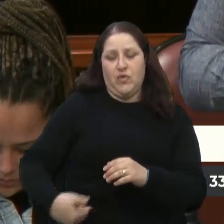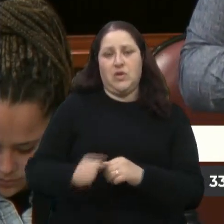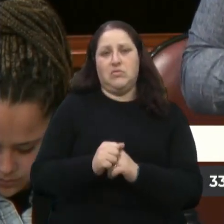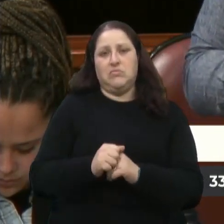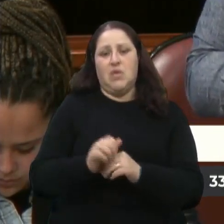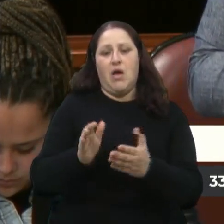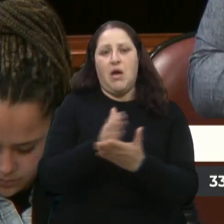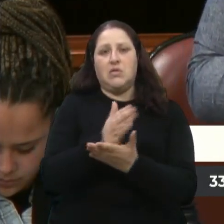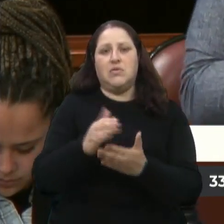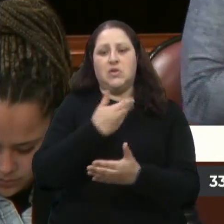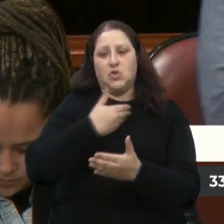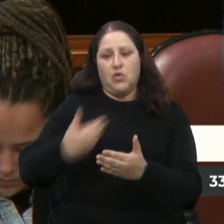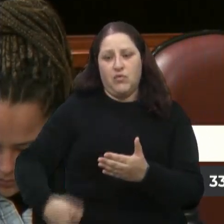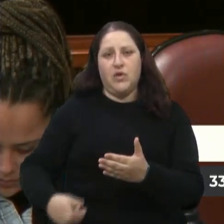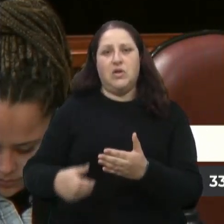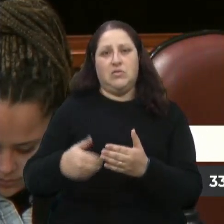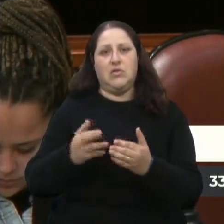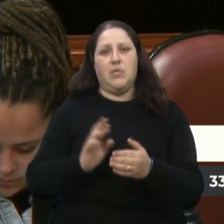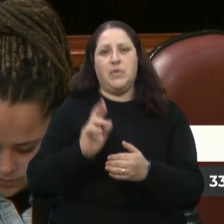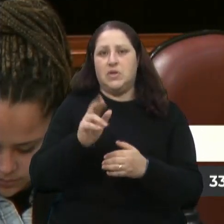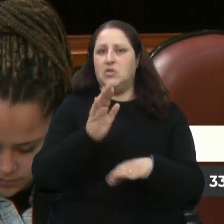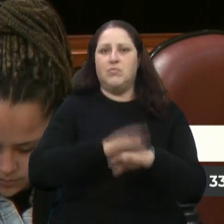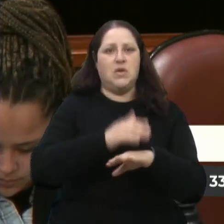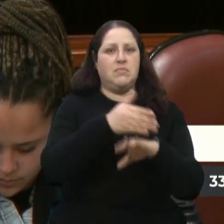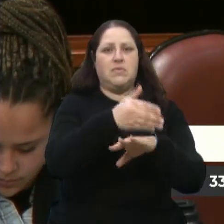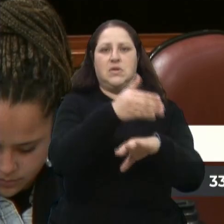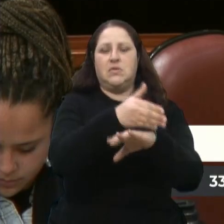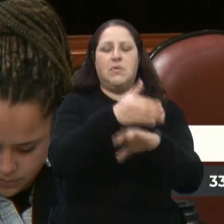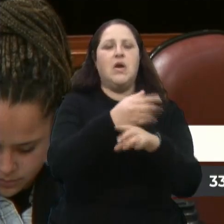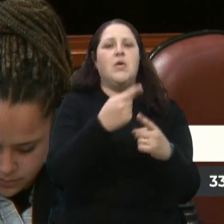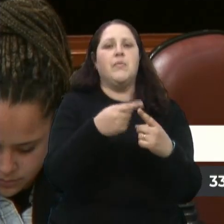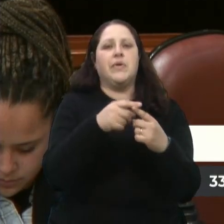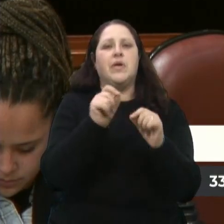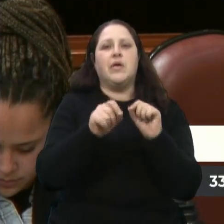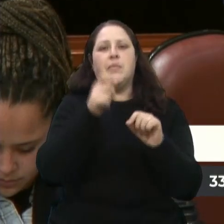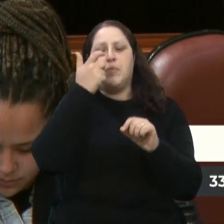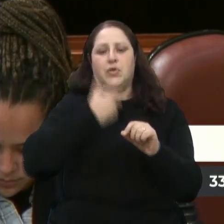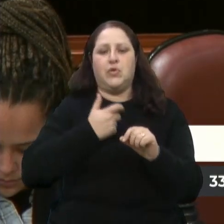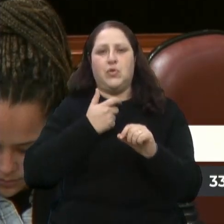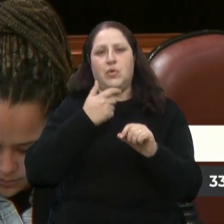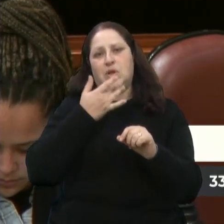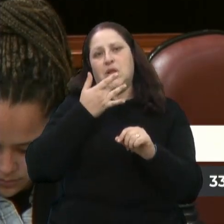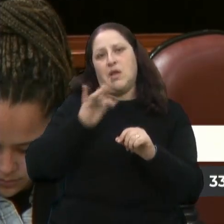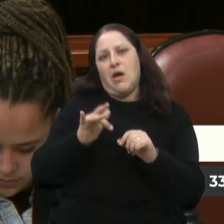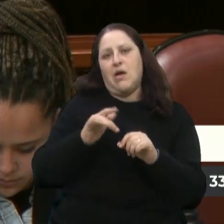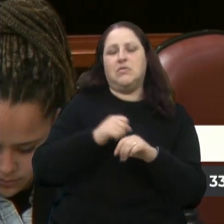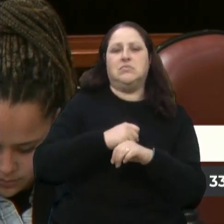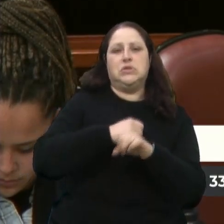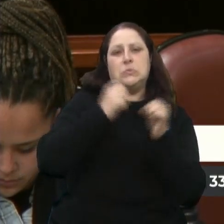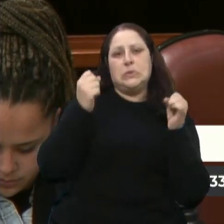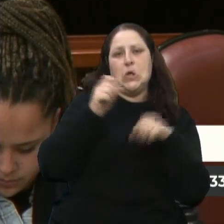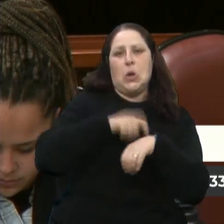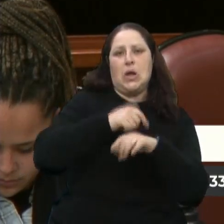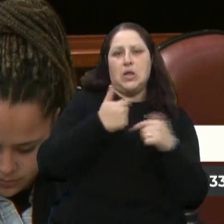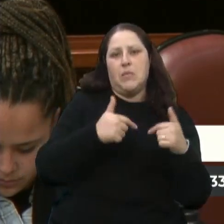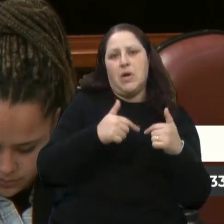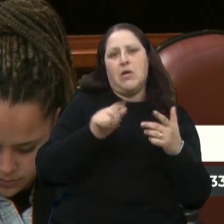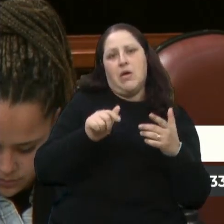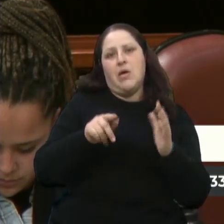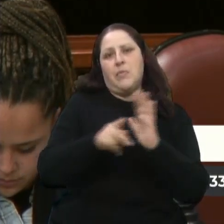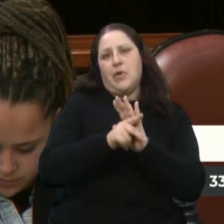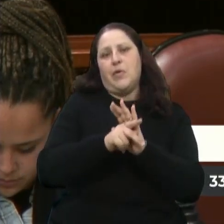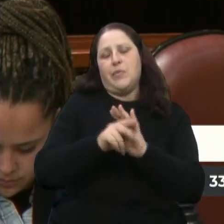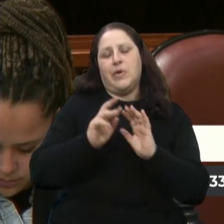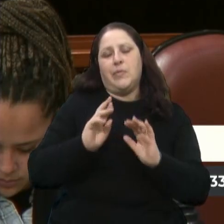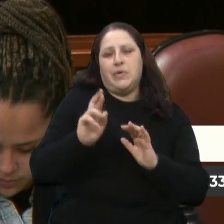vezes, são mais participativos, vereadora Rose, porque quem consegue sair à tarde, na manhã, no horário de trabalho, é o representante da